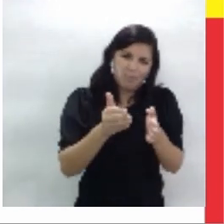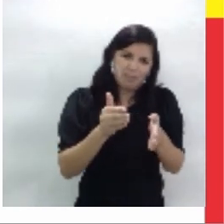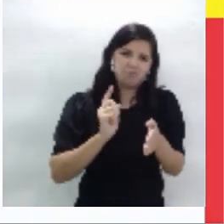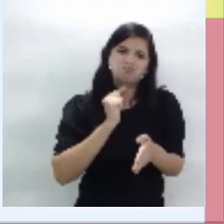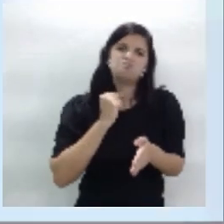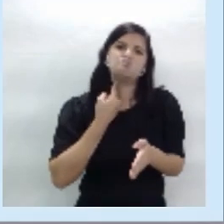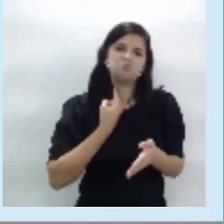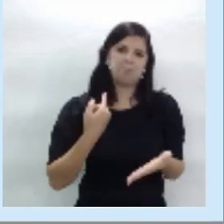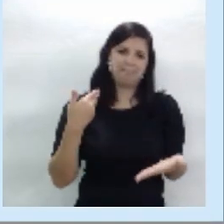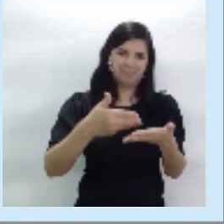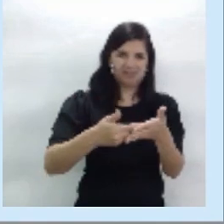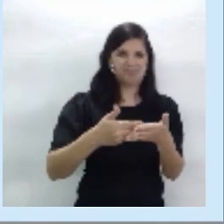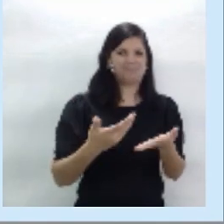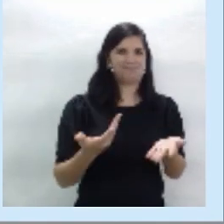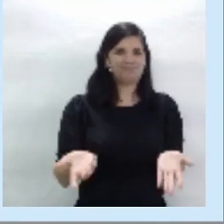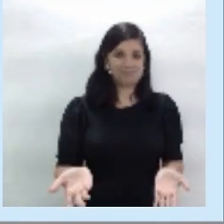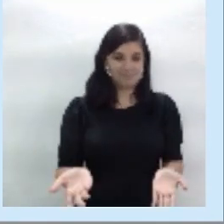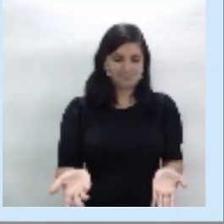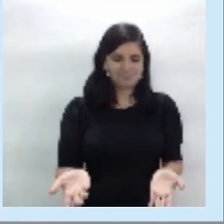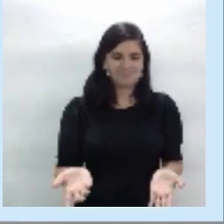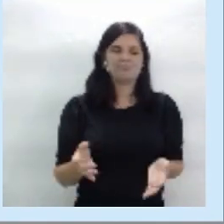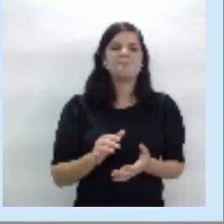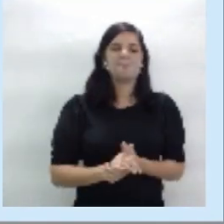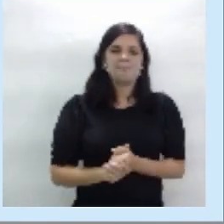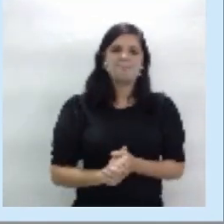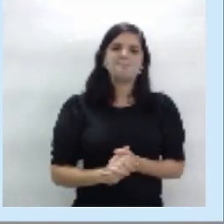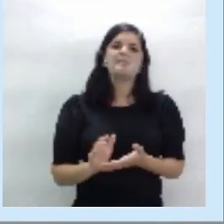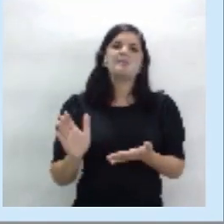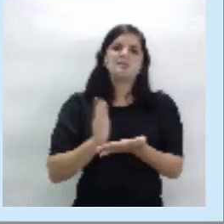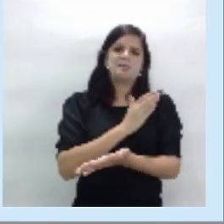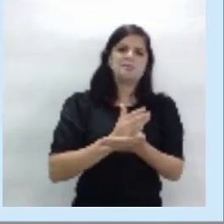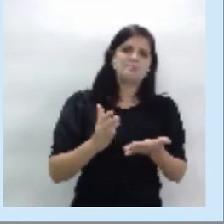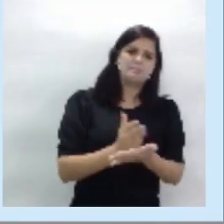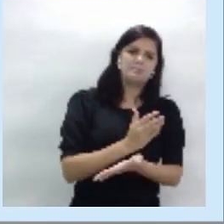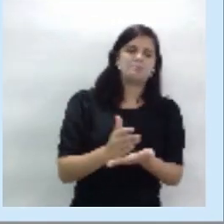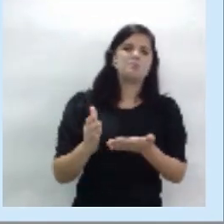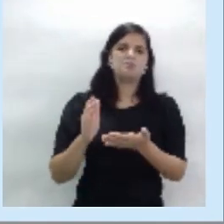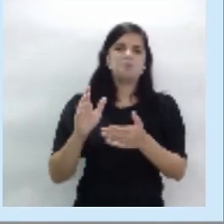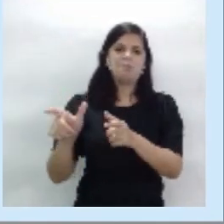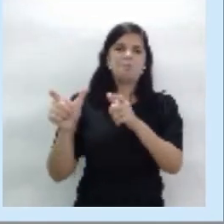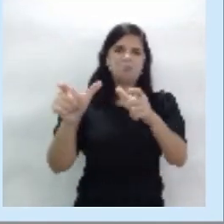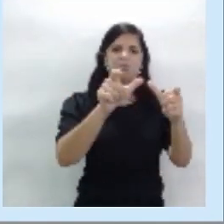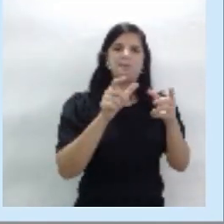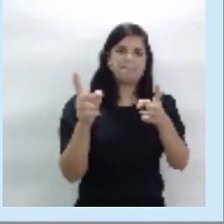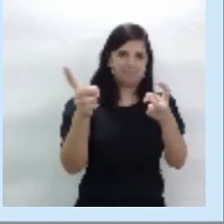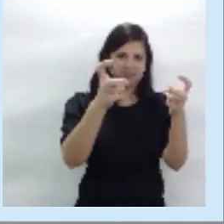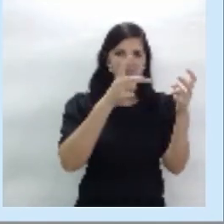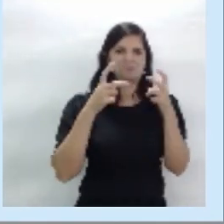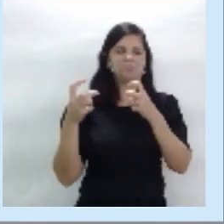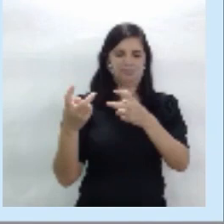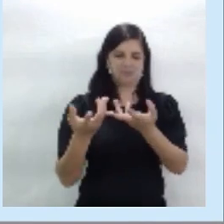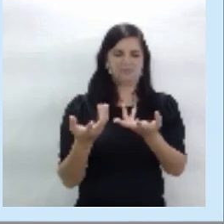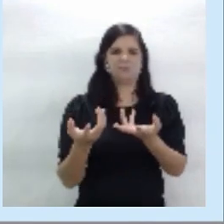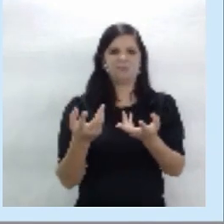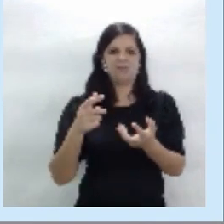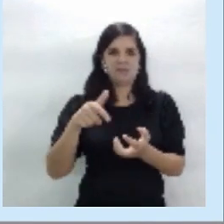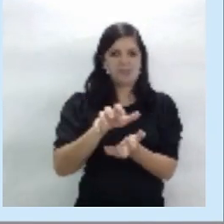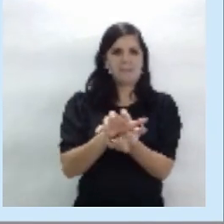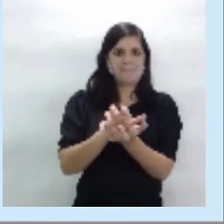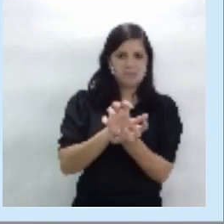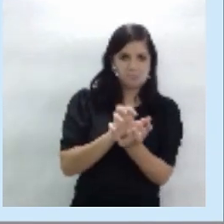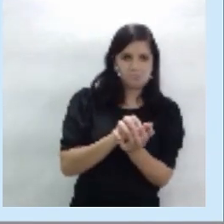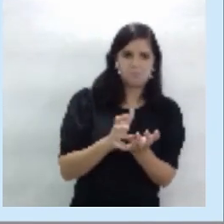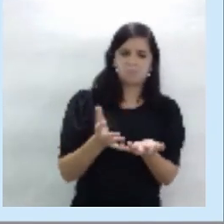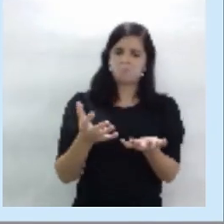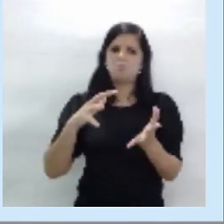mim, sexto ano. Muitas cenas, né? A gente consegue observar essas cenas em vários ambientes aqui, em vários locais, aqui em Pernambuco e no